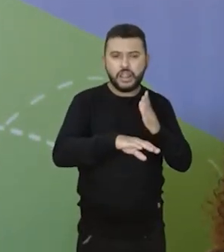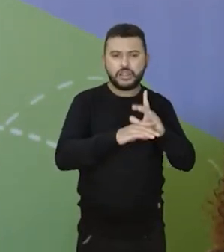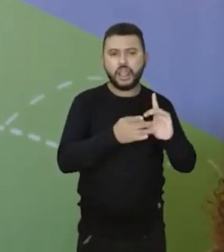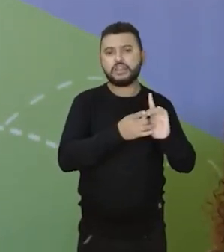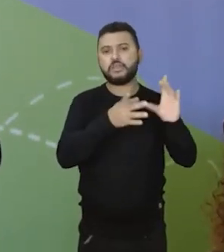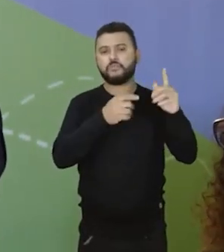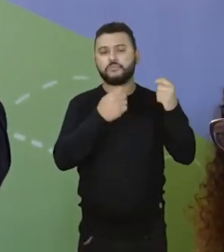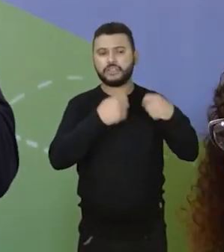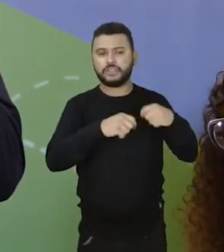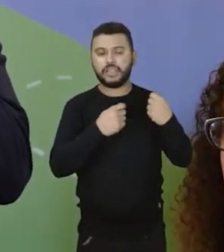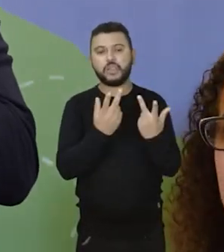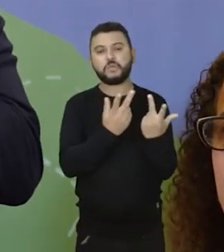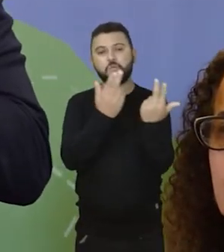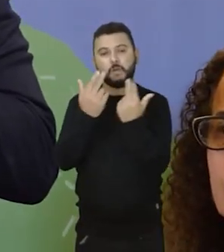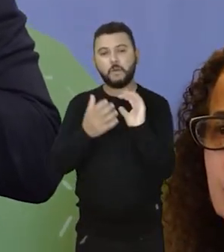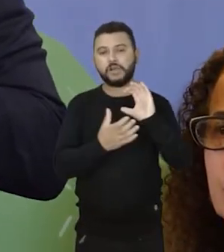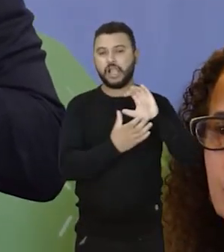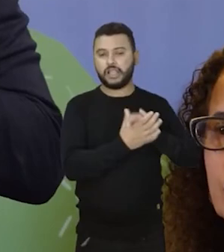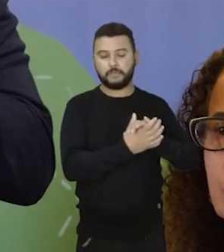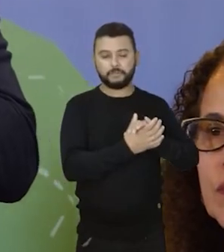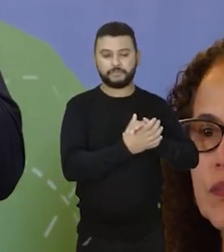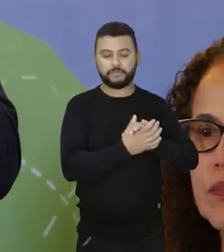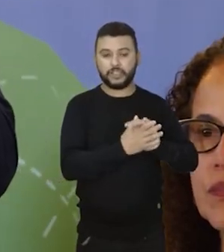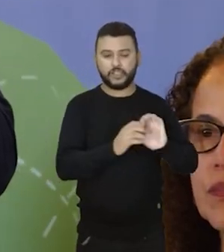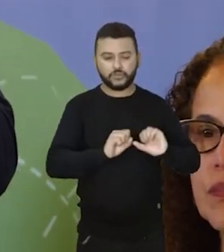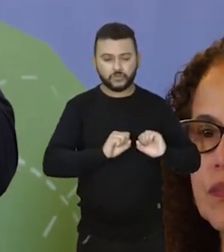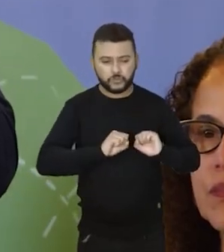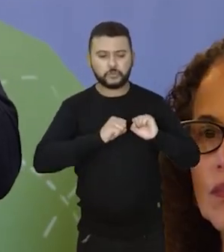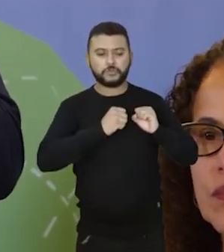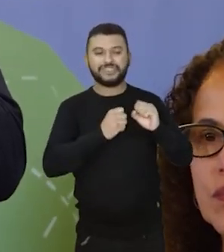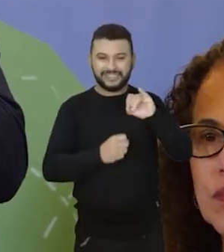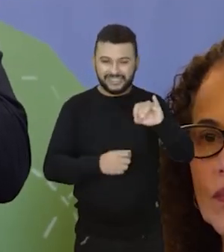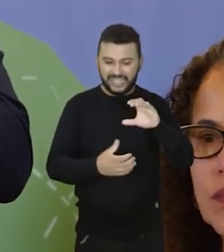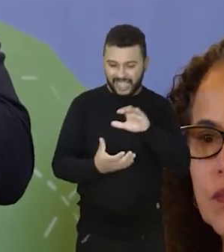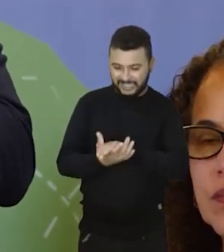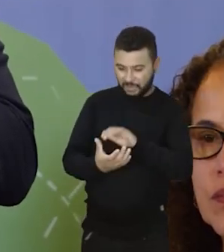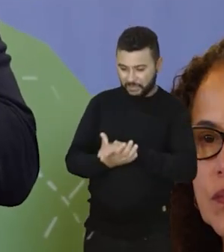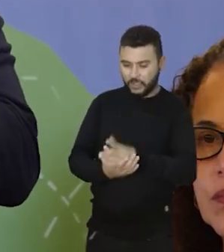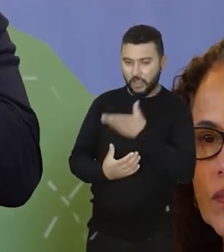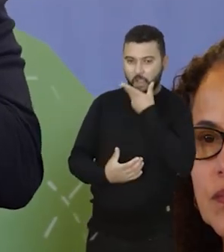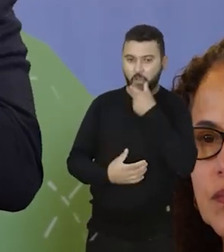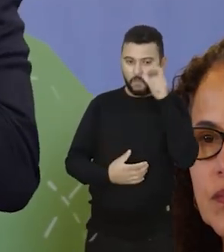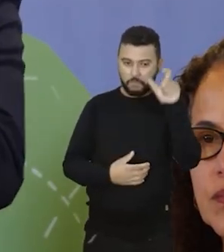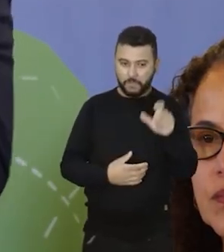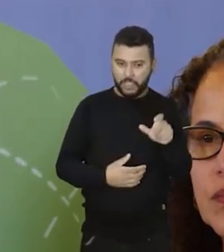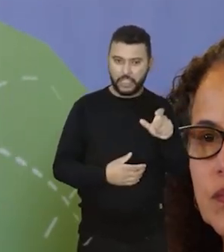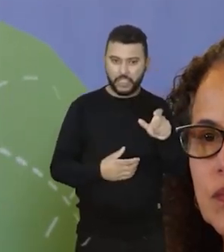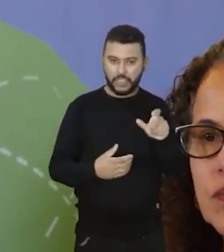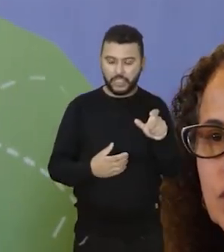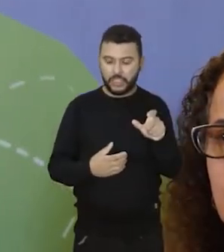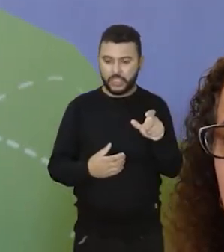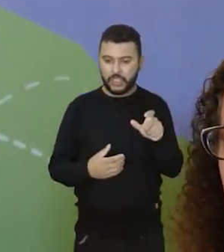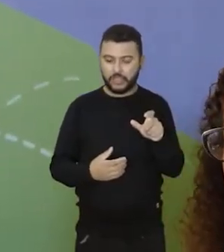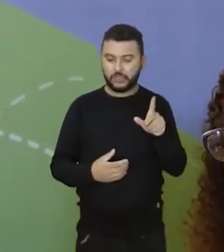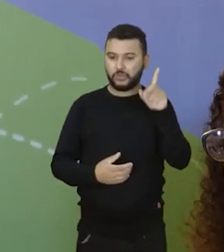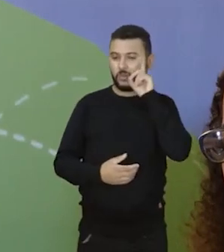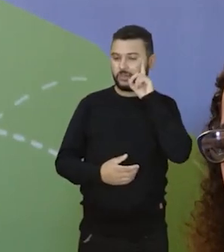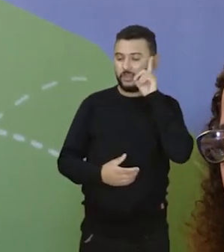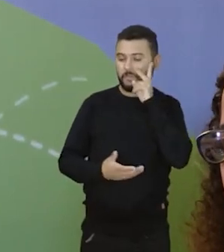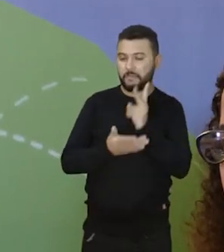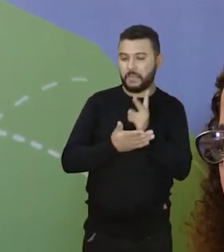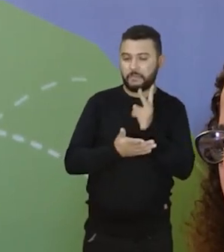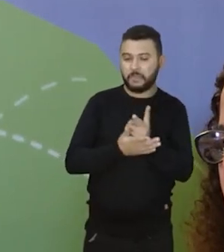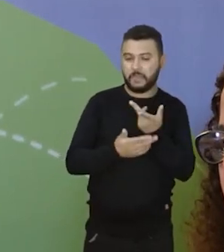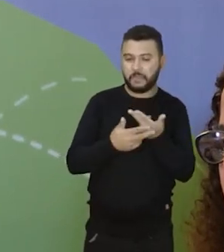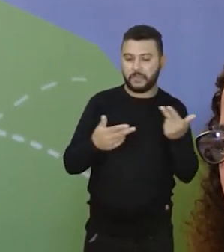casamento seu marido e a mulher não fazem concessão para o outro todo santo dia o casamento acaba